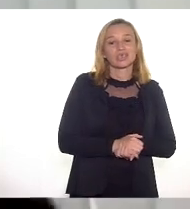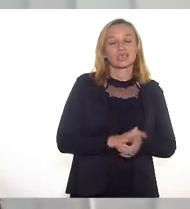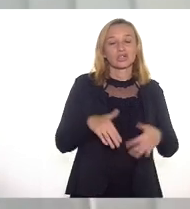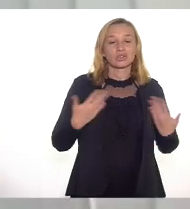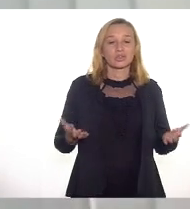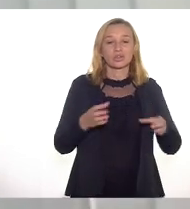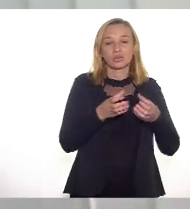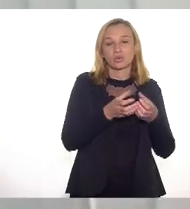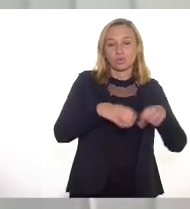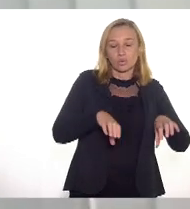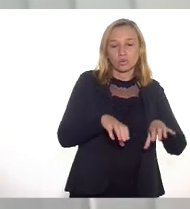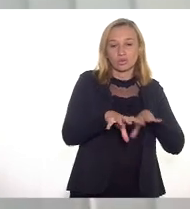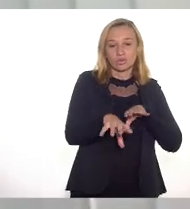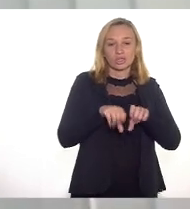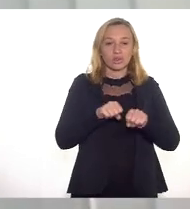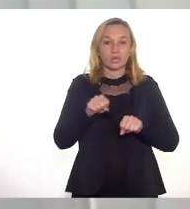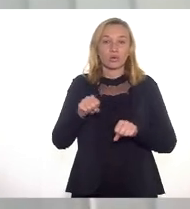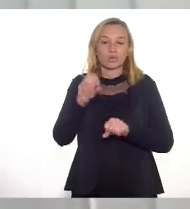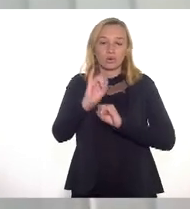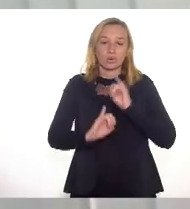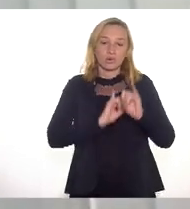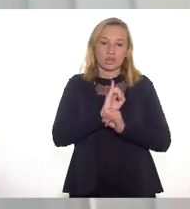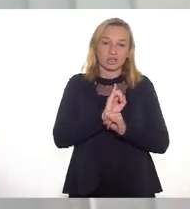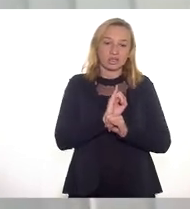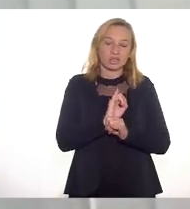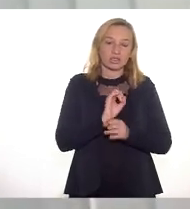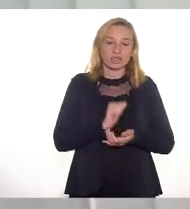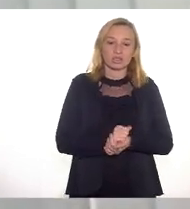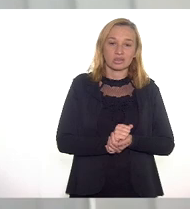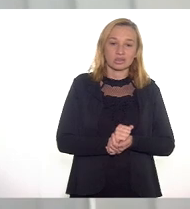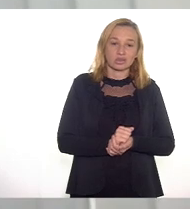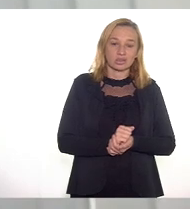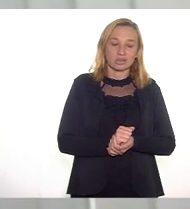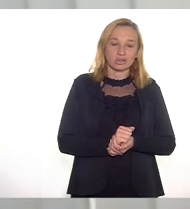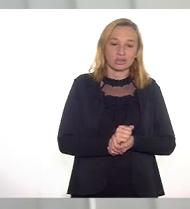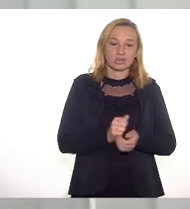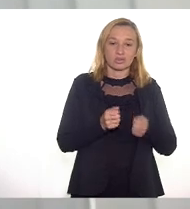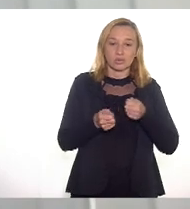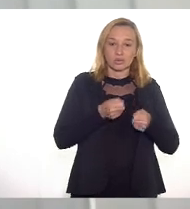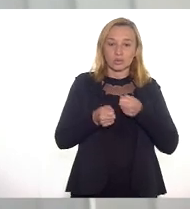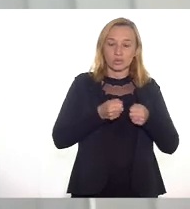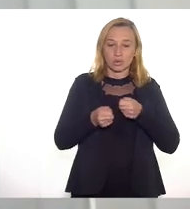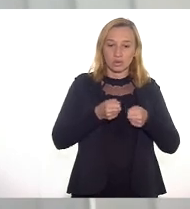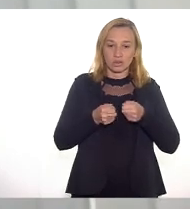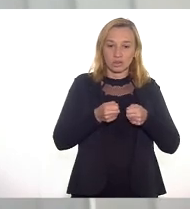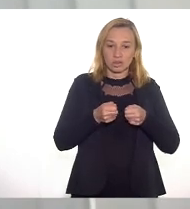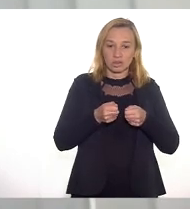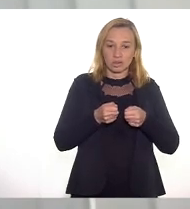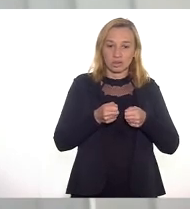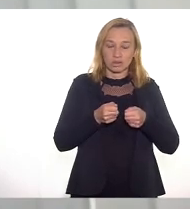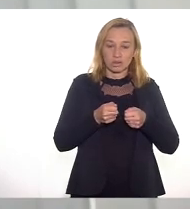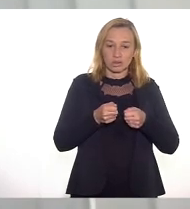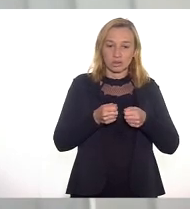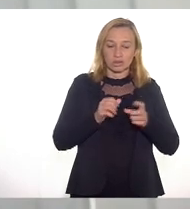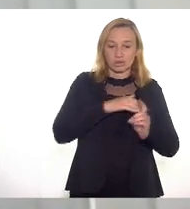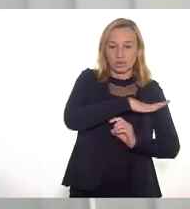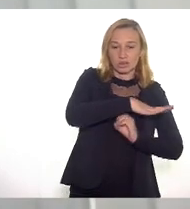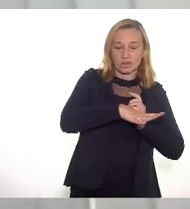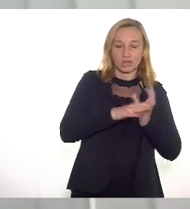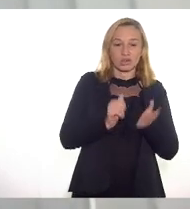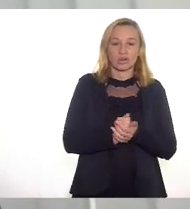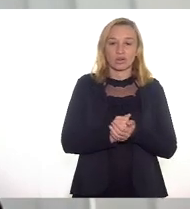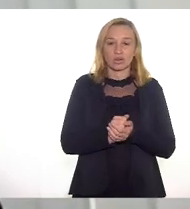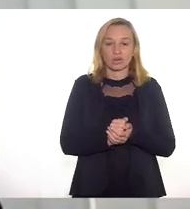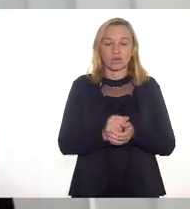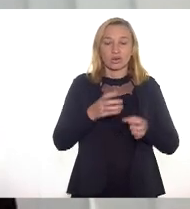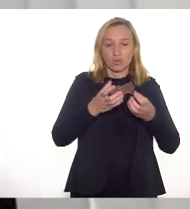um curso de formação online sobre ferramentas de controle social. Na verdade, é um curso baseado num